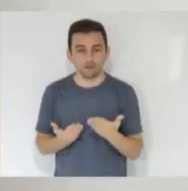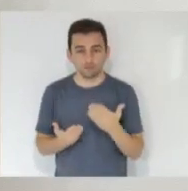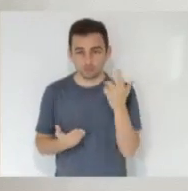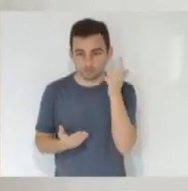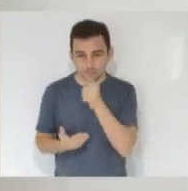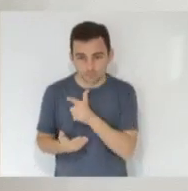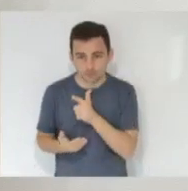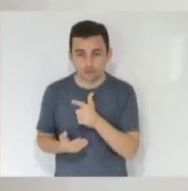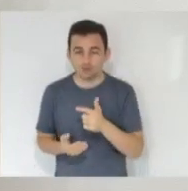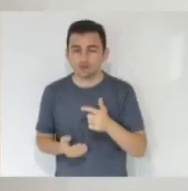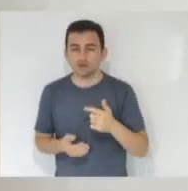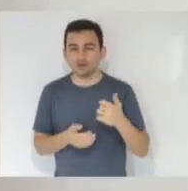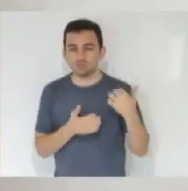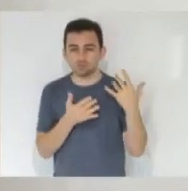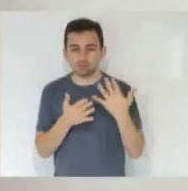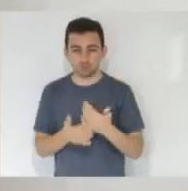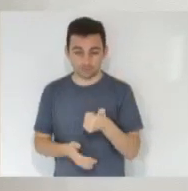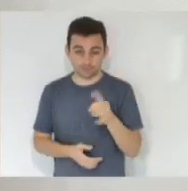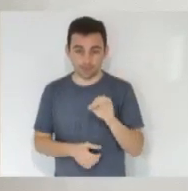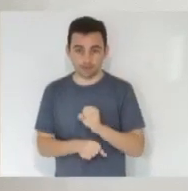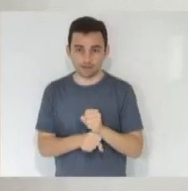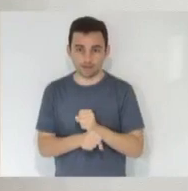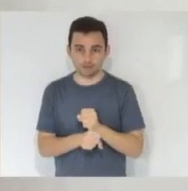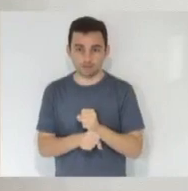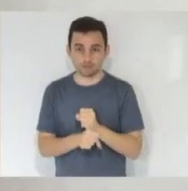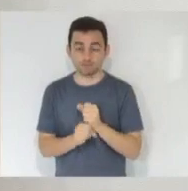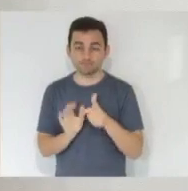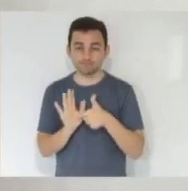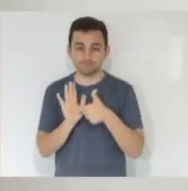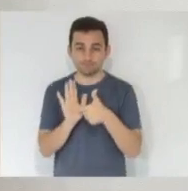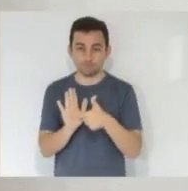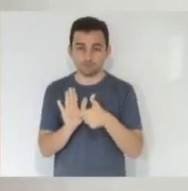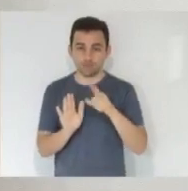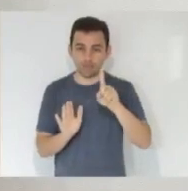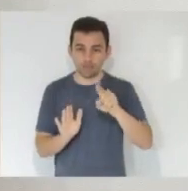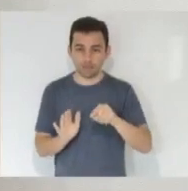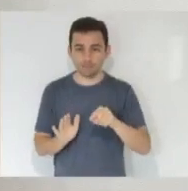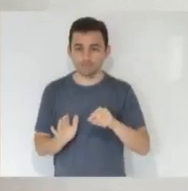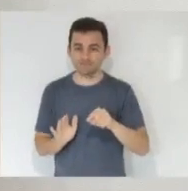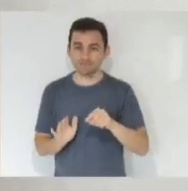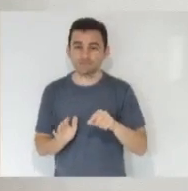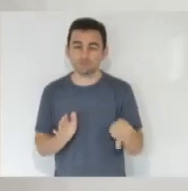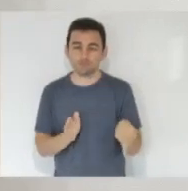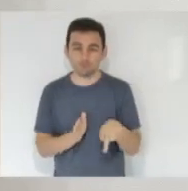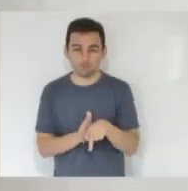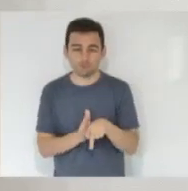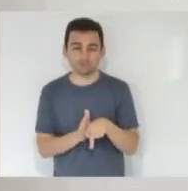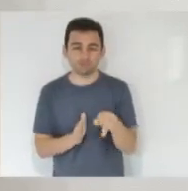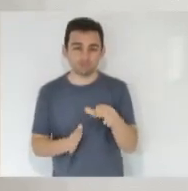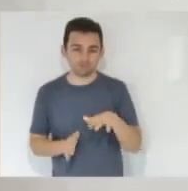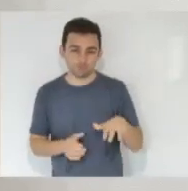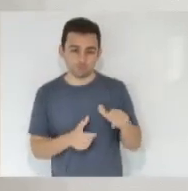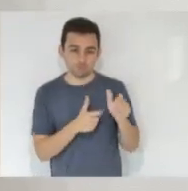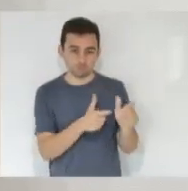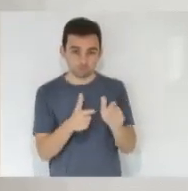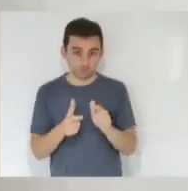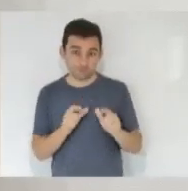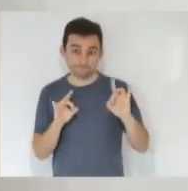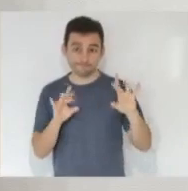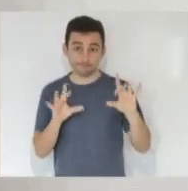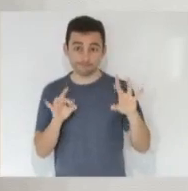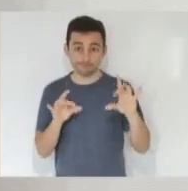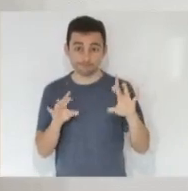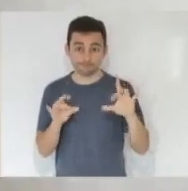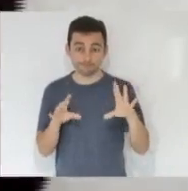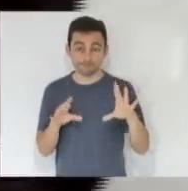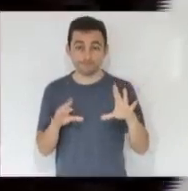na última década, a indicação de procedência dos Vales da Uva Goethe, e com grande satisfação falamos